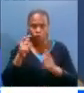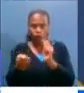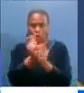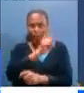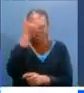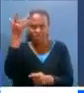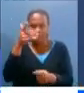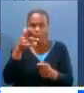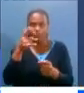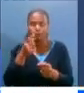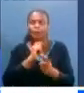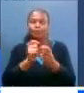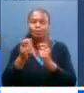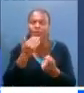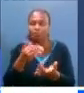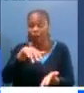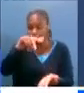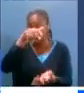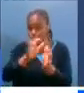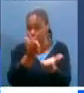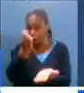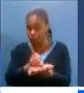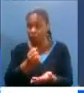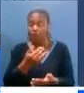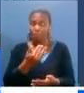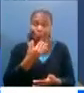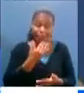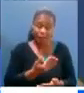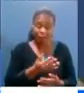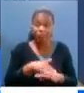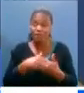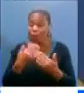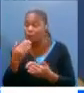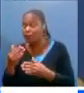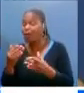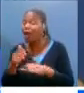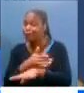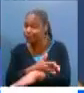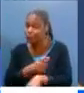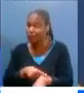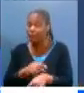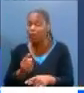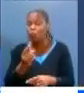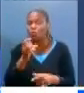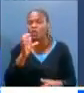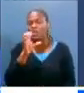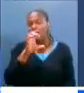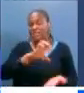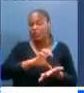visto. Tentamos sempre dizer para fazerem esses pedidos de forma atempada, para que o próprio Centro Comum de Visto